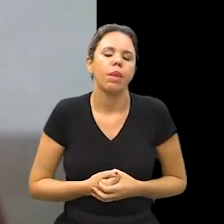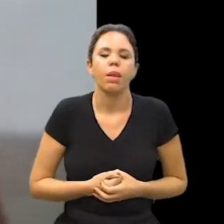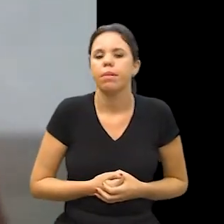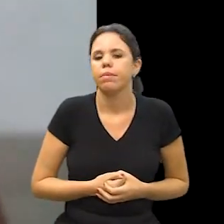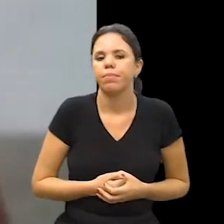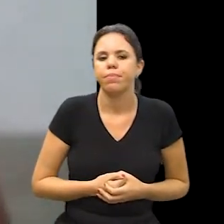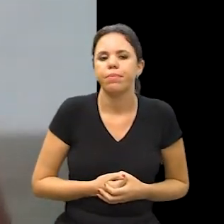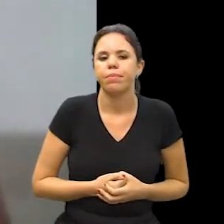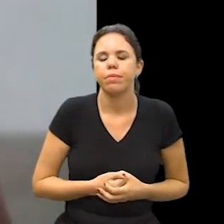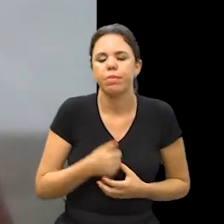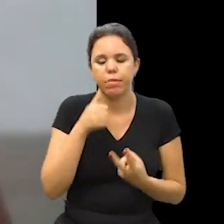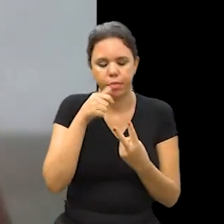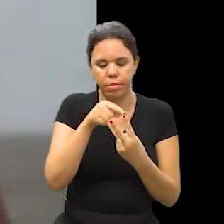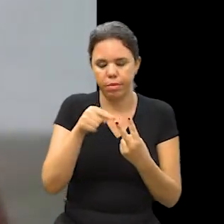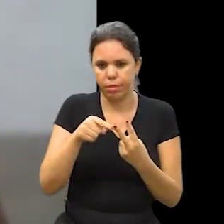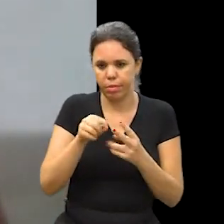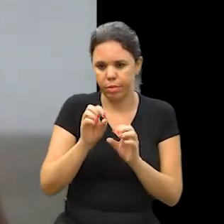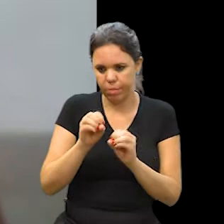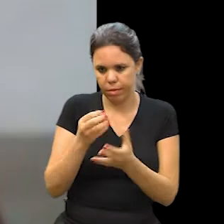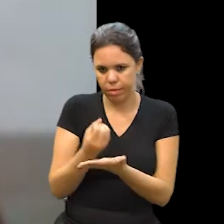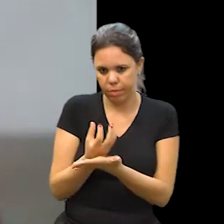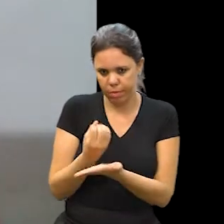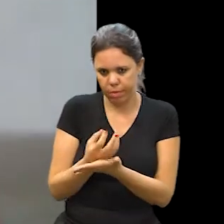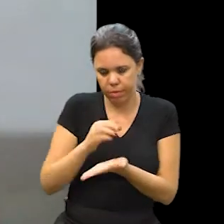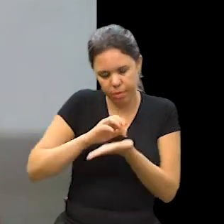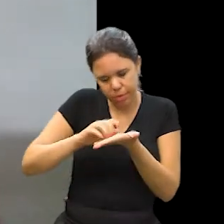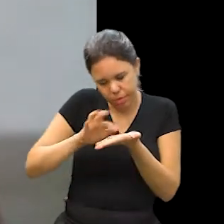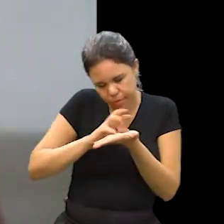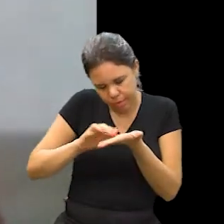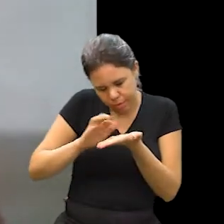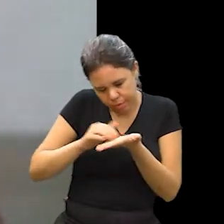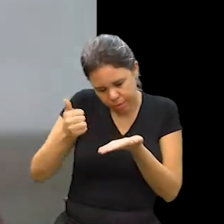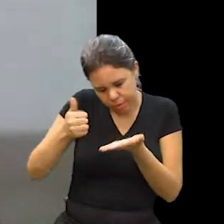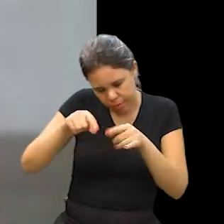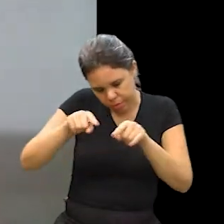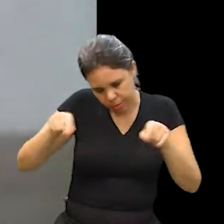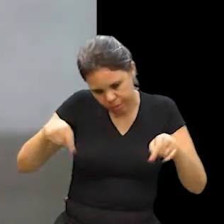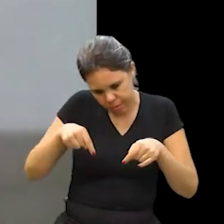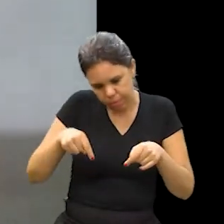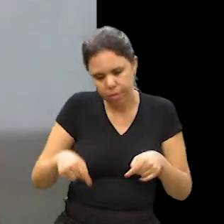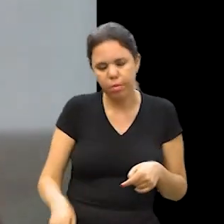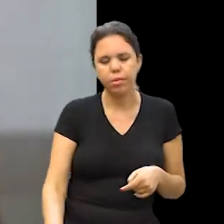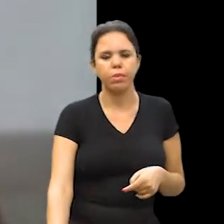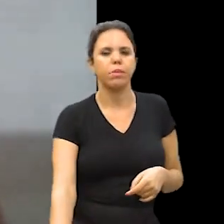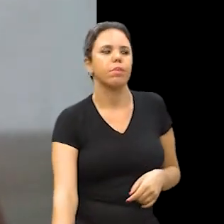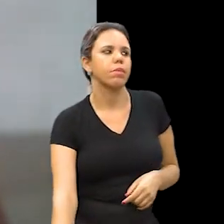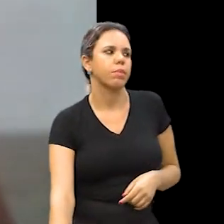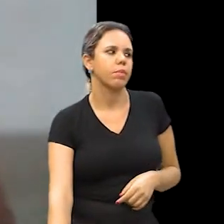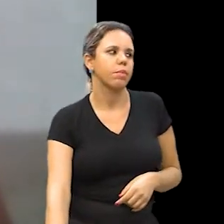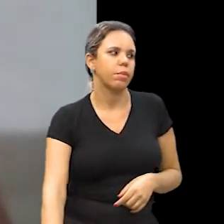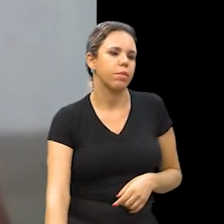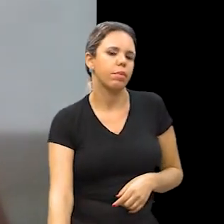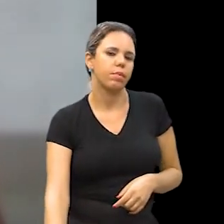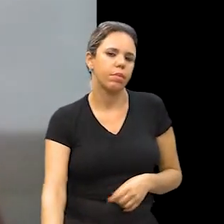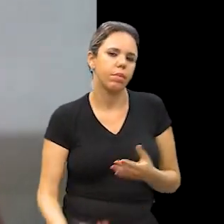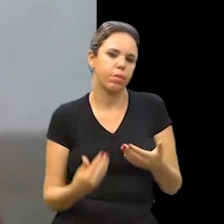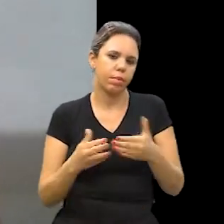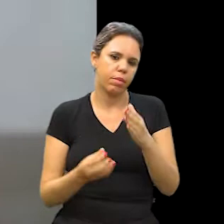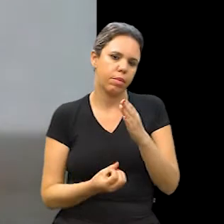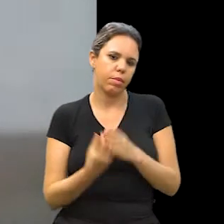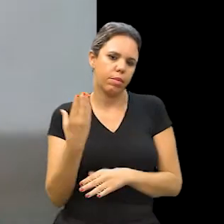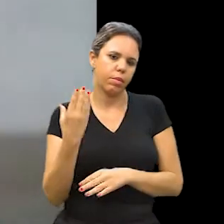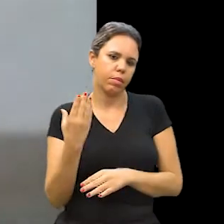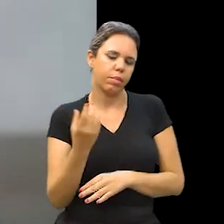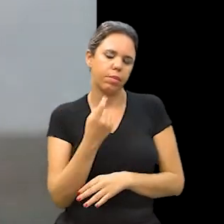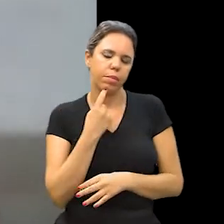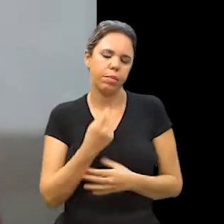E elas faziam alfabetização em braille. Então, foi a primeira sala, né, de braille que foi instalada aqui na